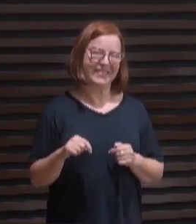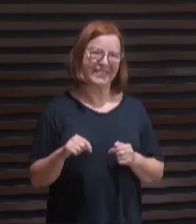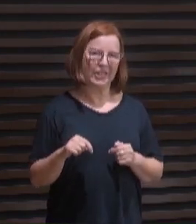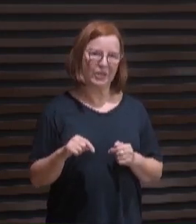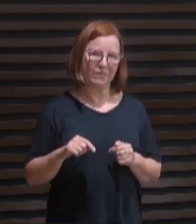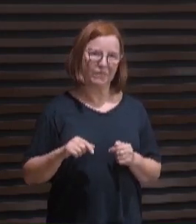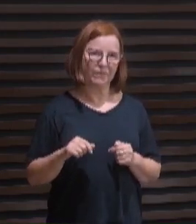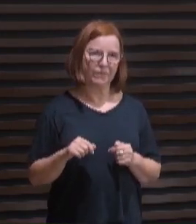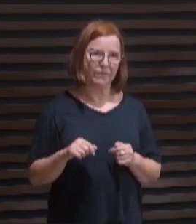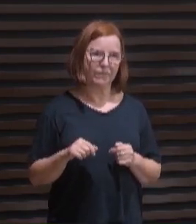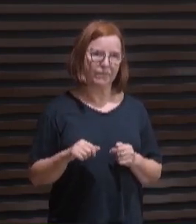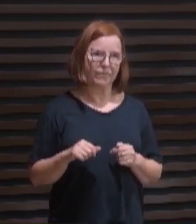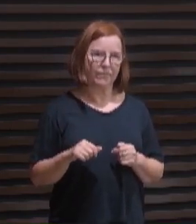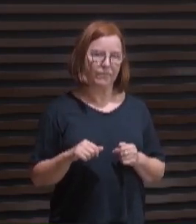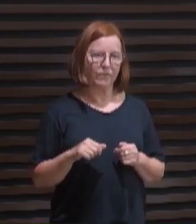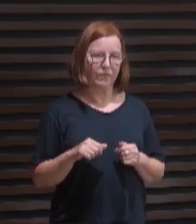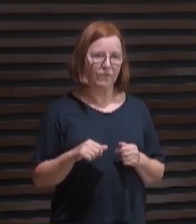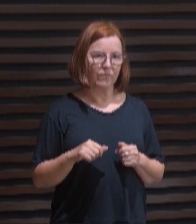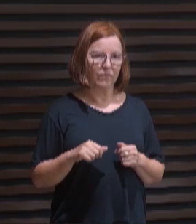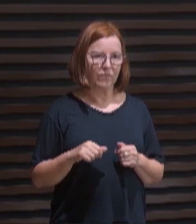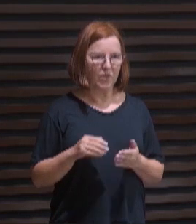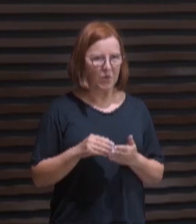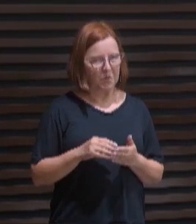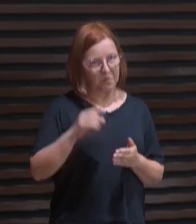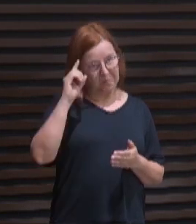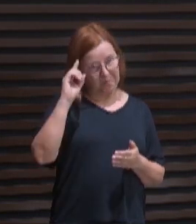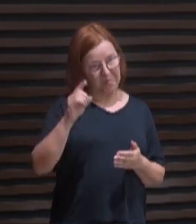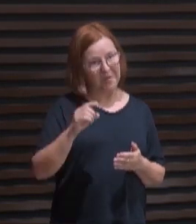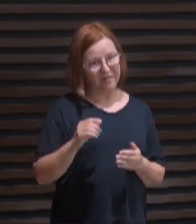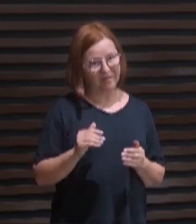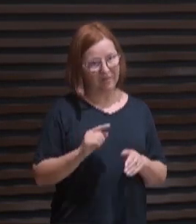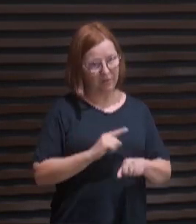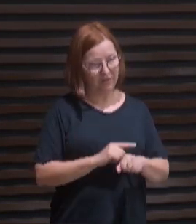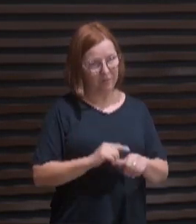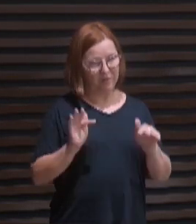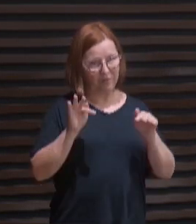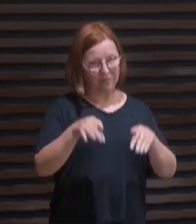que esses últimos dias, segundo as Escrituras, eles iniciaram